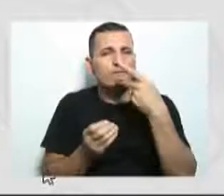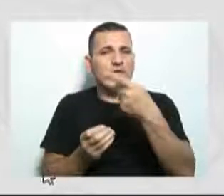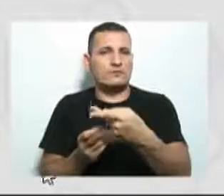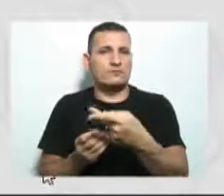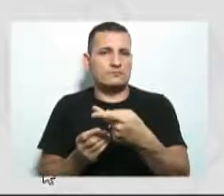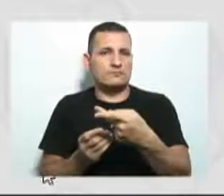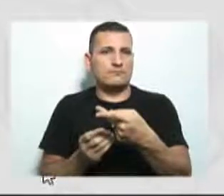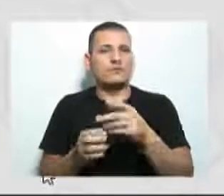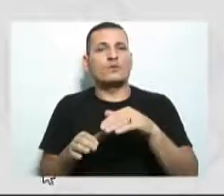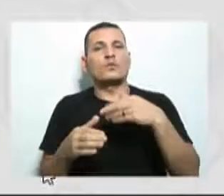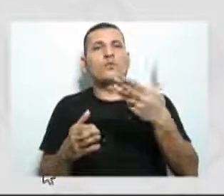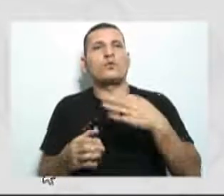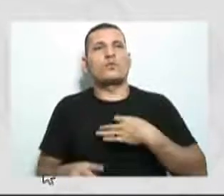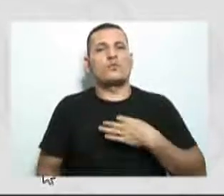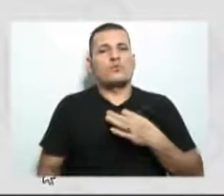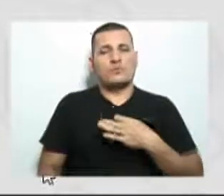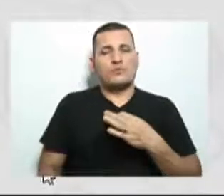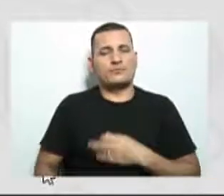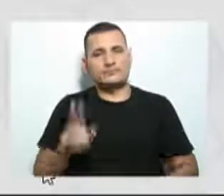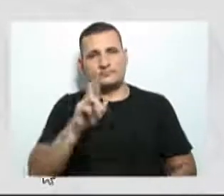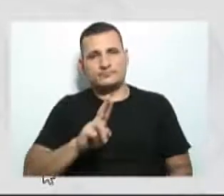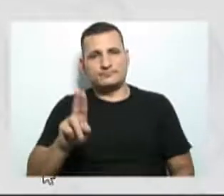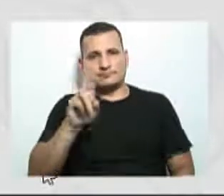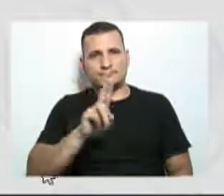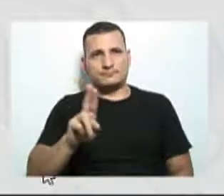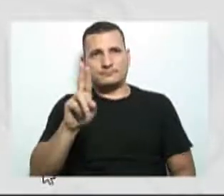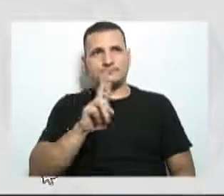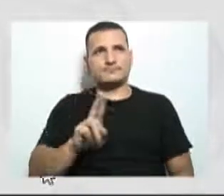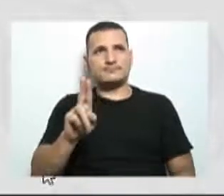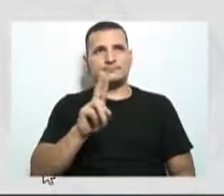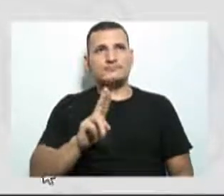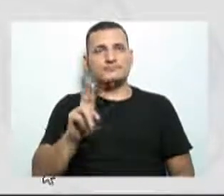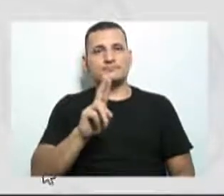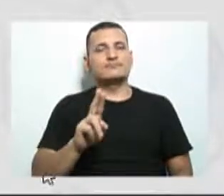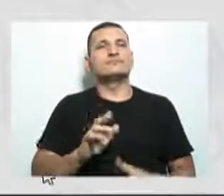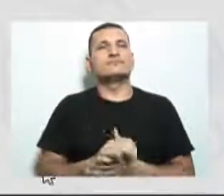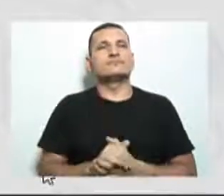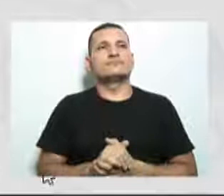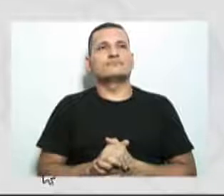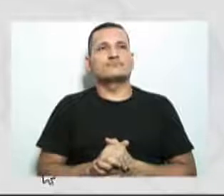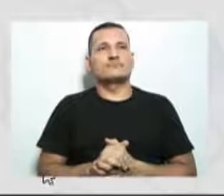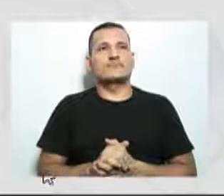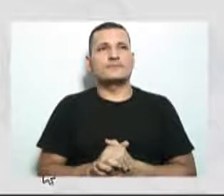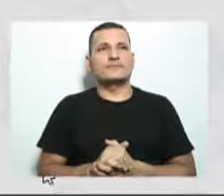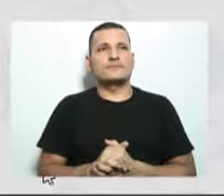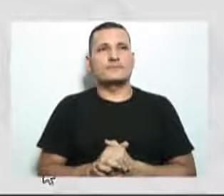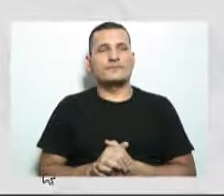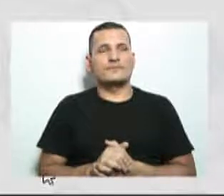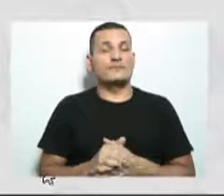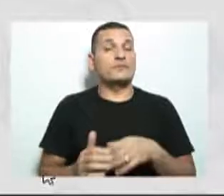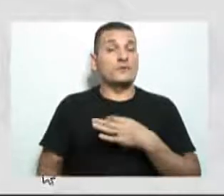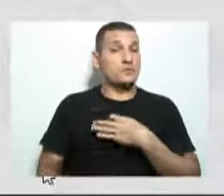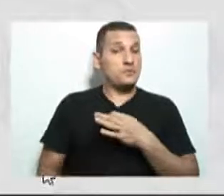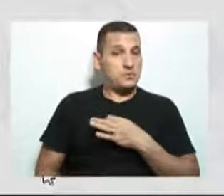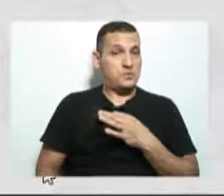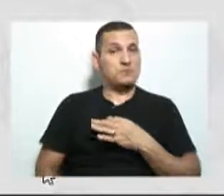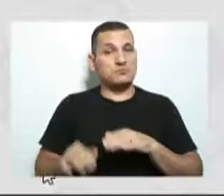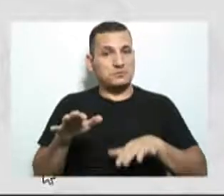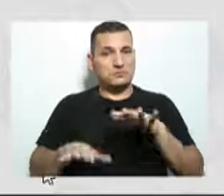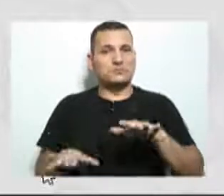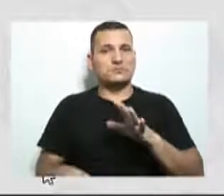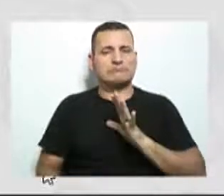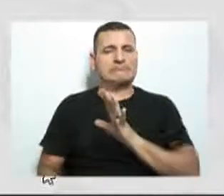a roupa que vai usar? Olha aí, para não agredir a outra pessoa. A roupa ela agride